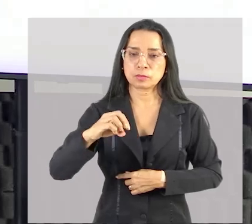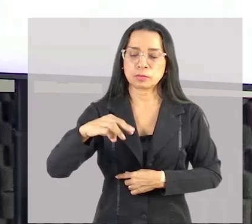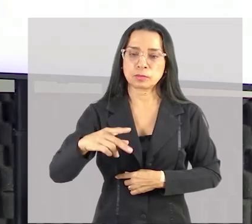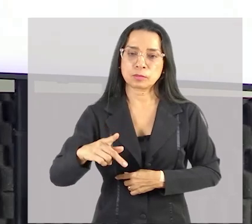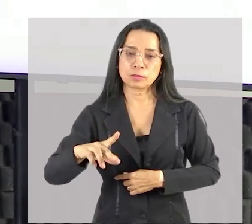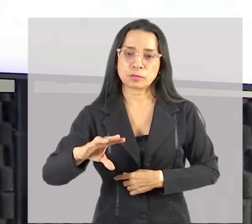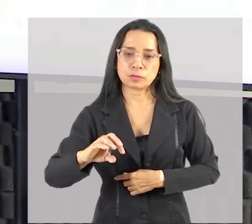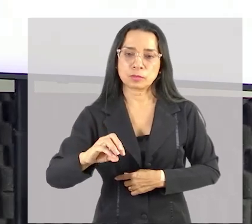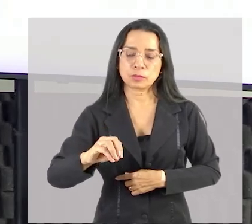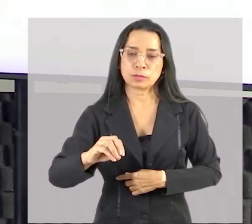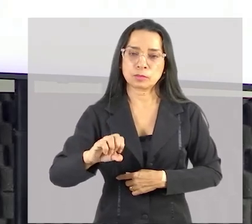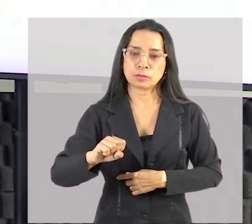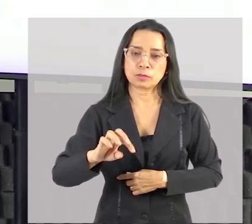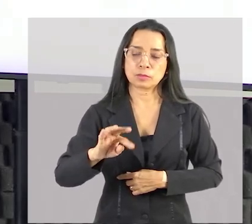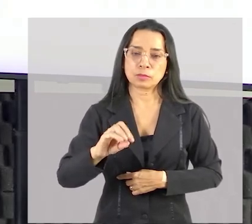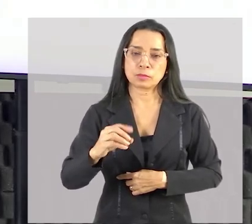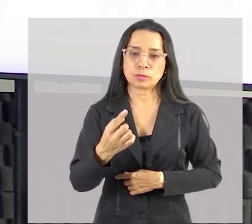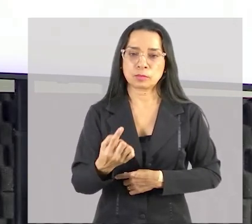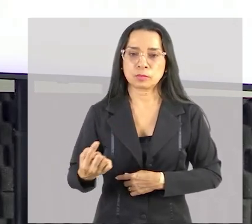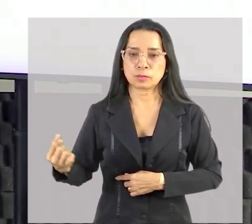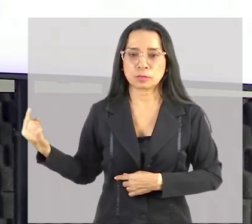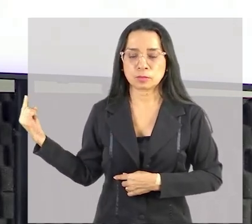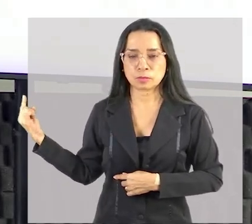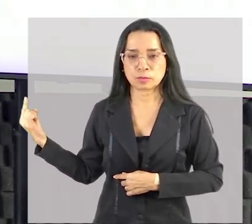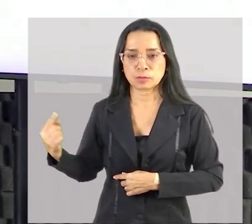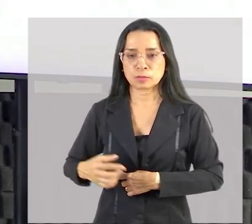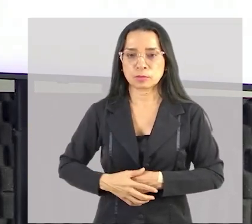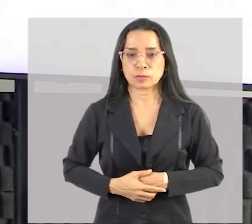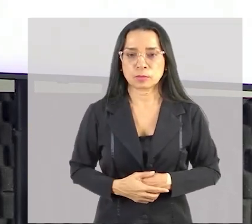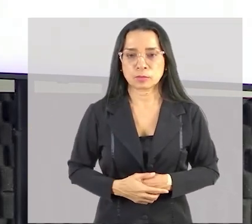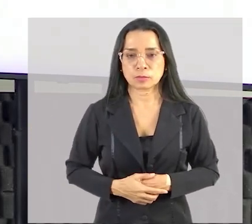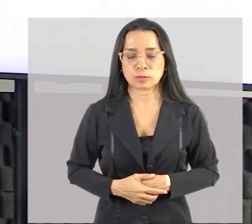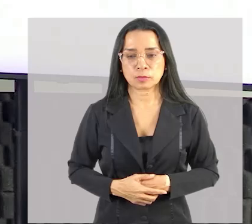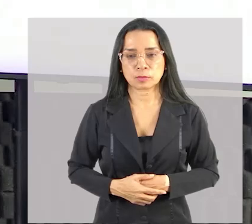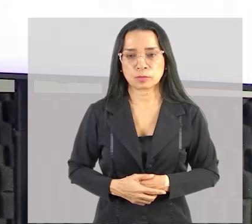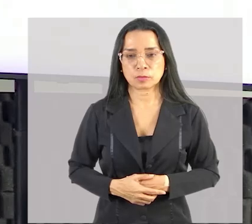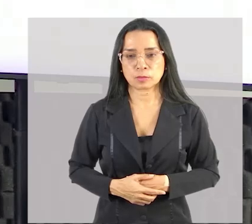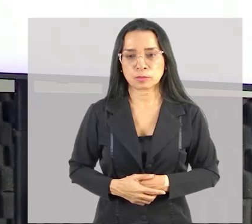Tá? Mais água, H2O.